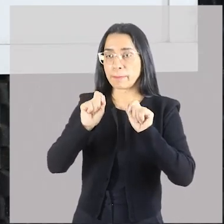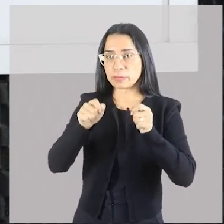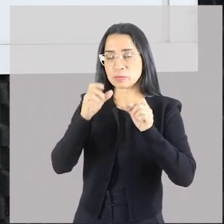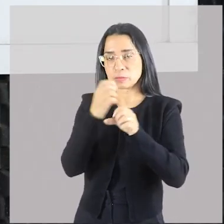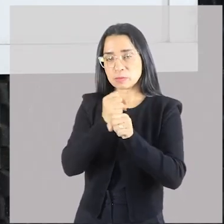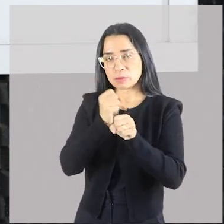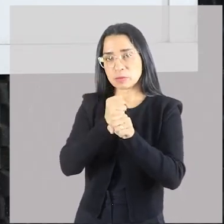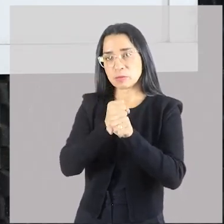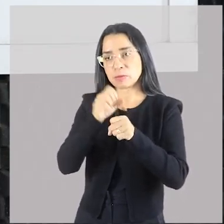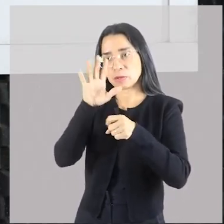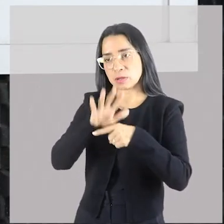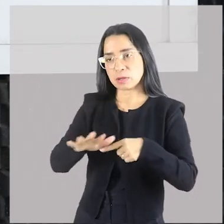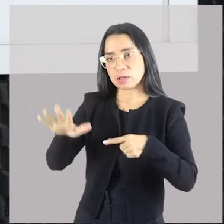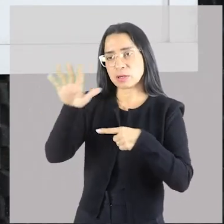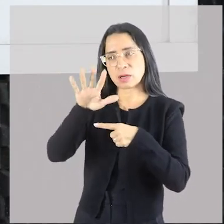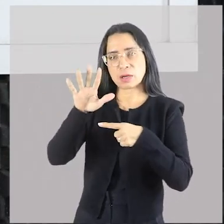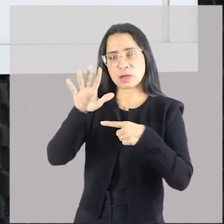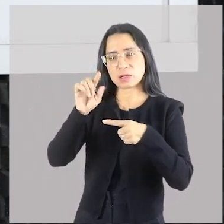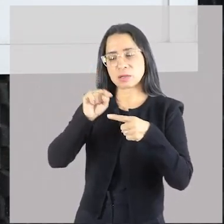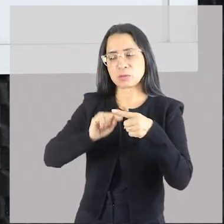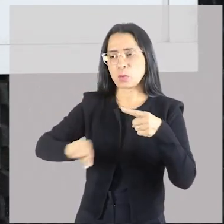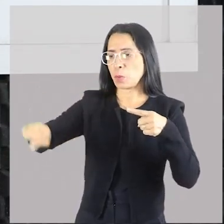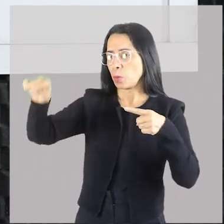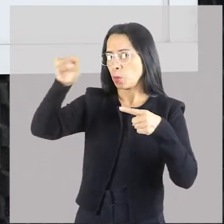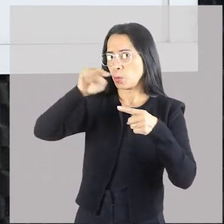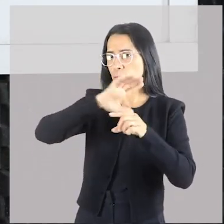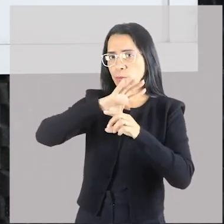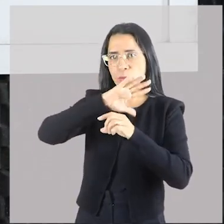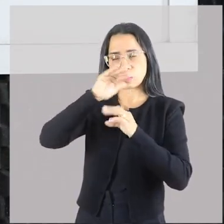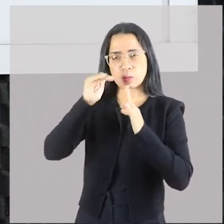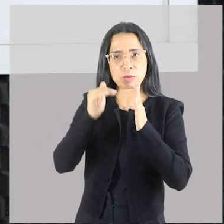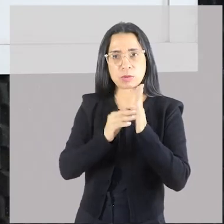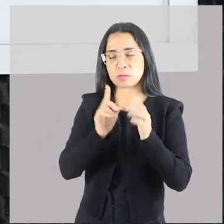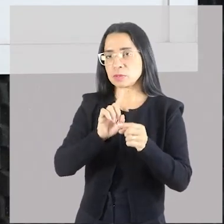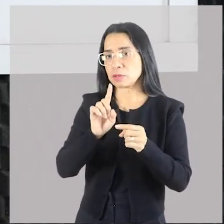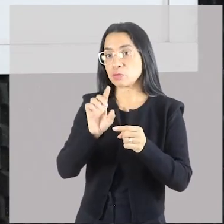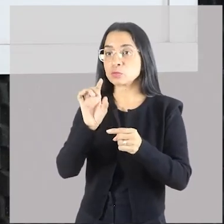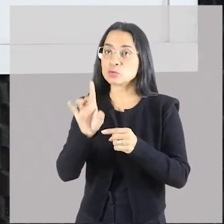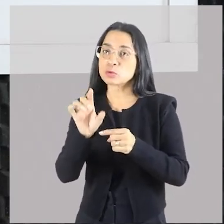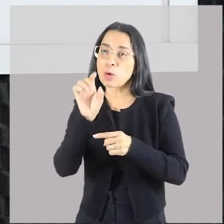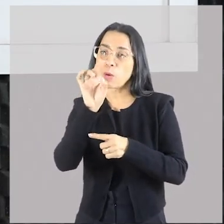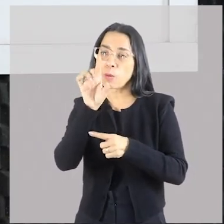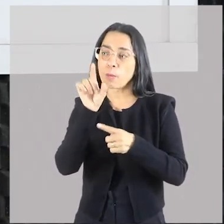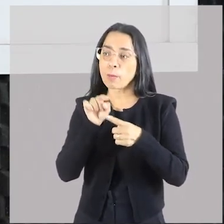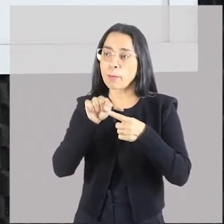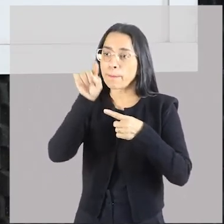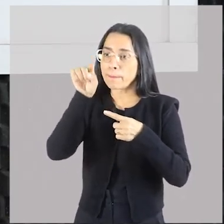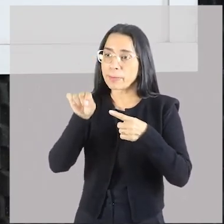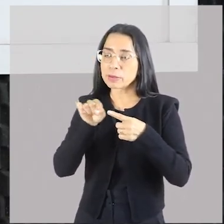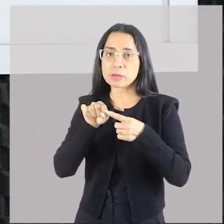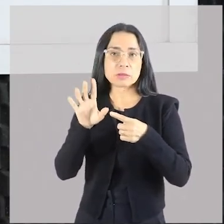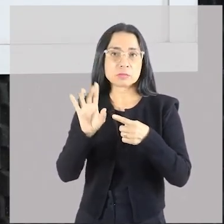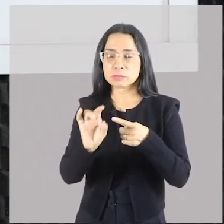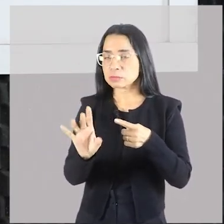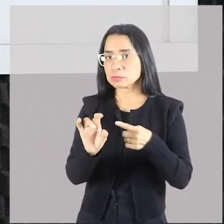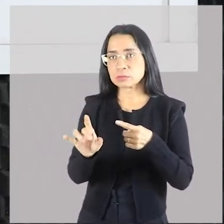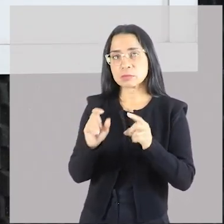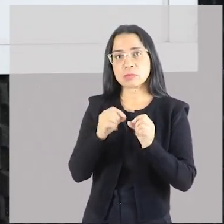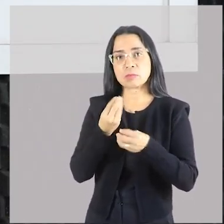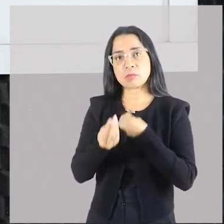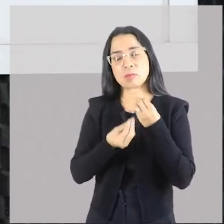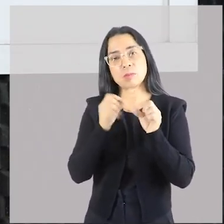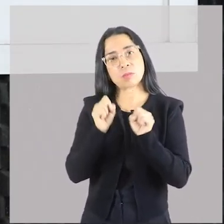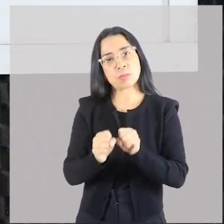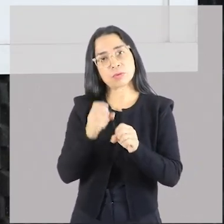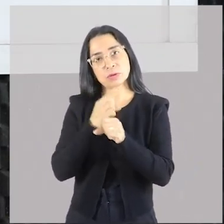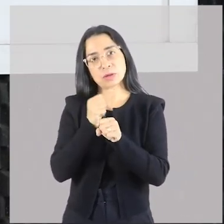a área, não do círculo todo, mas tendo um pedaço, certo? Como é possível, professor? Como é que eu posso